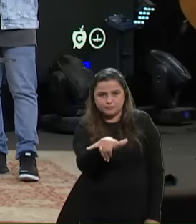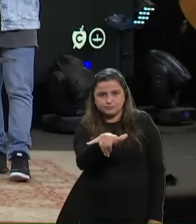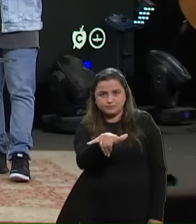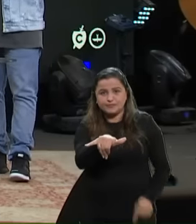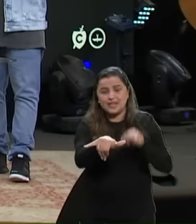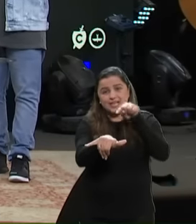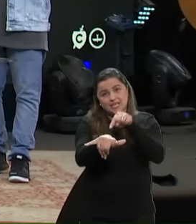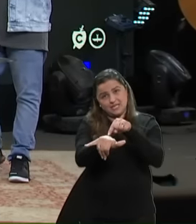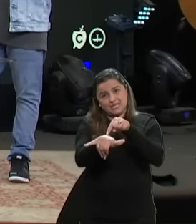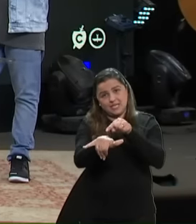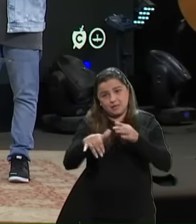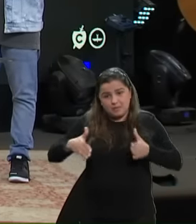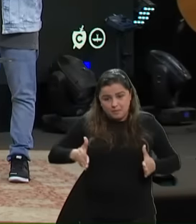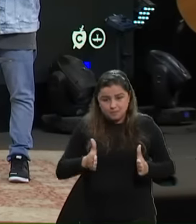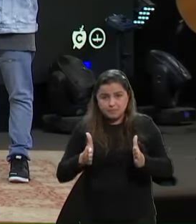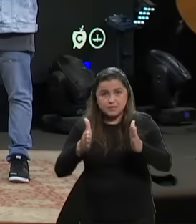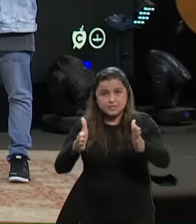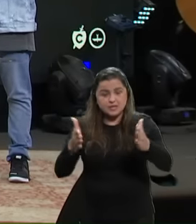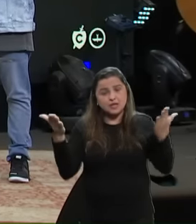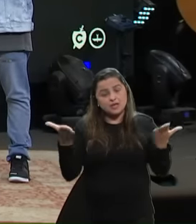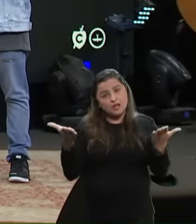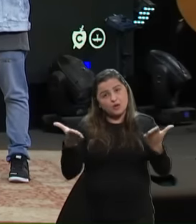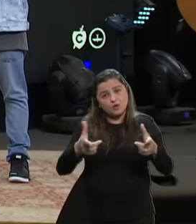para se posicionar para decolar.